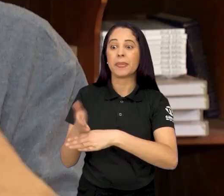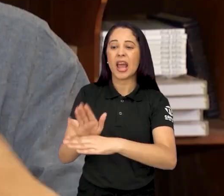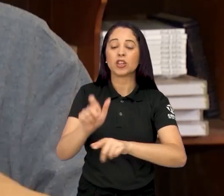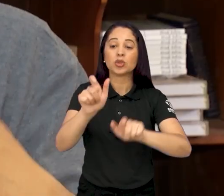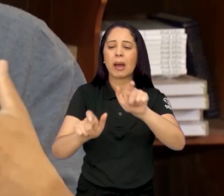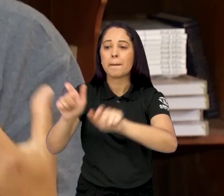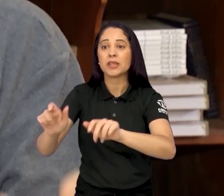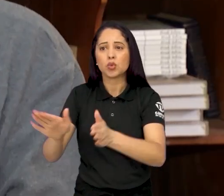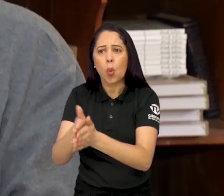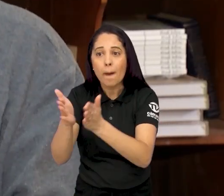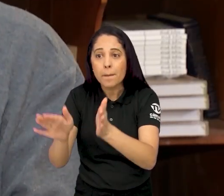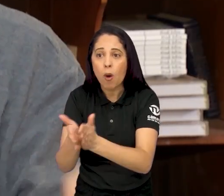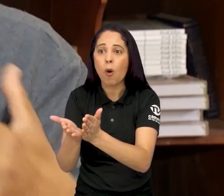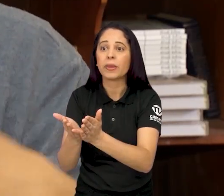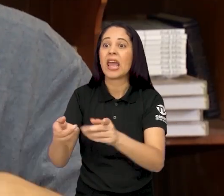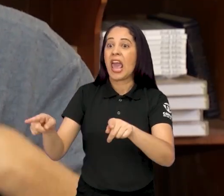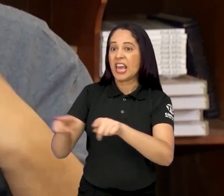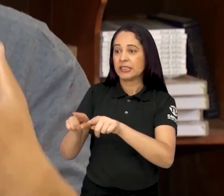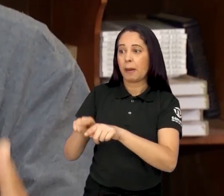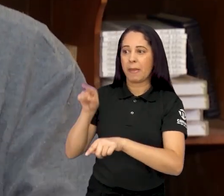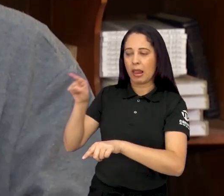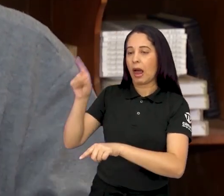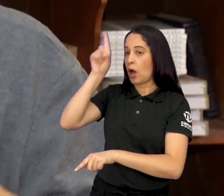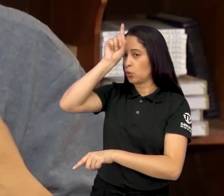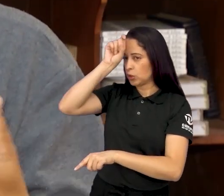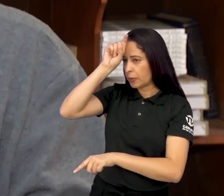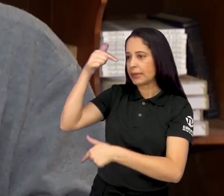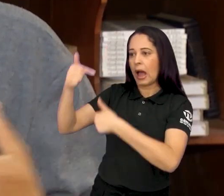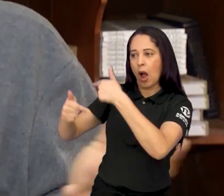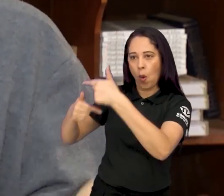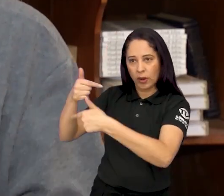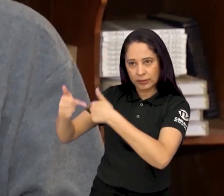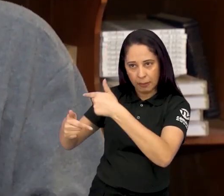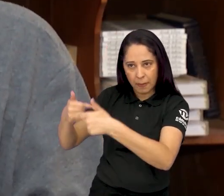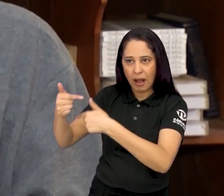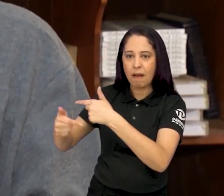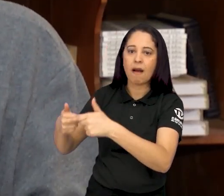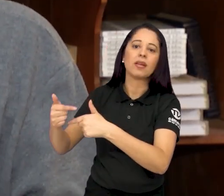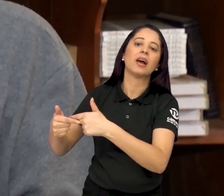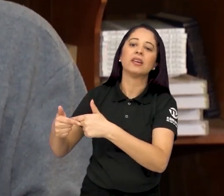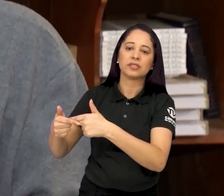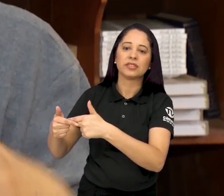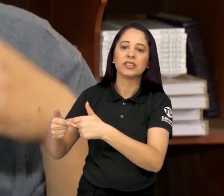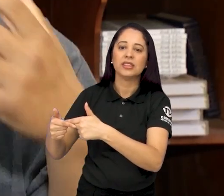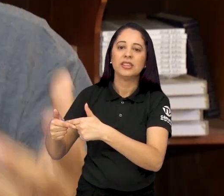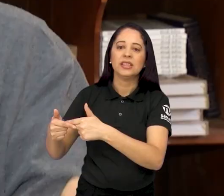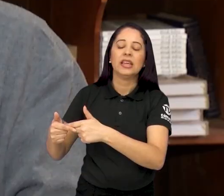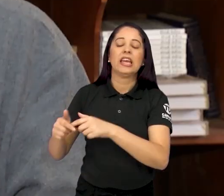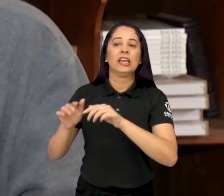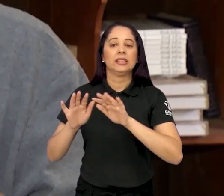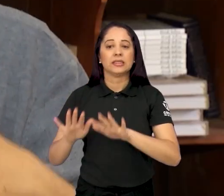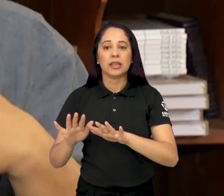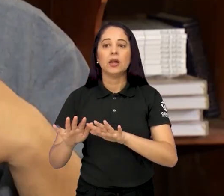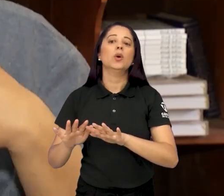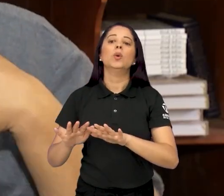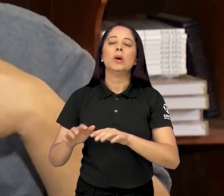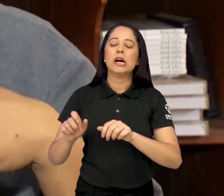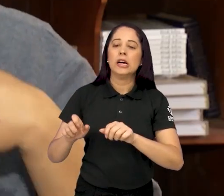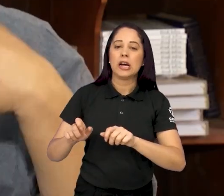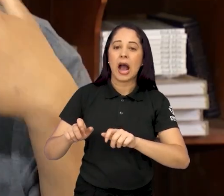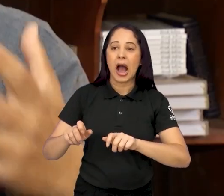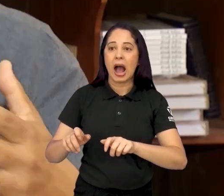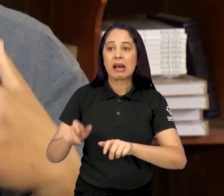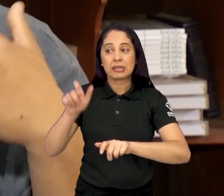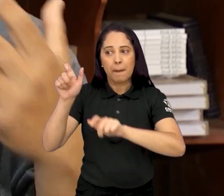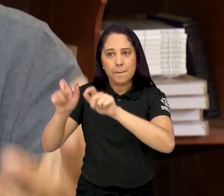com essas pessoas mais simples. Além de trabalhar em sanatórios, ele atendia no centro da cidade, no consultório dele e